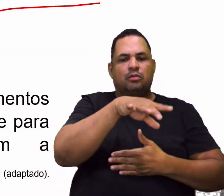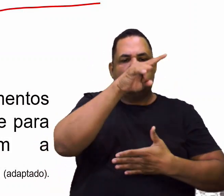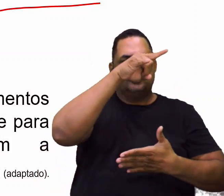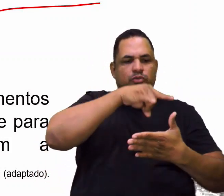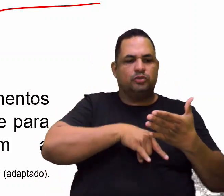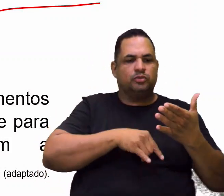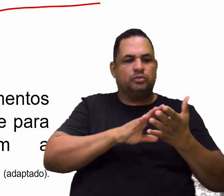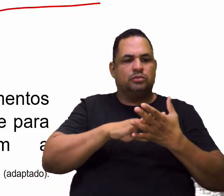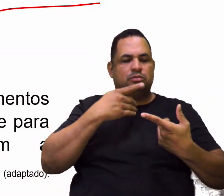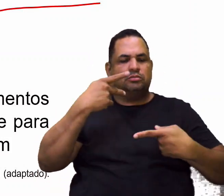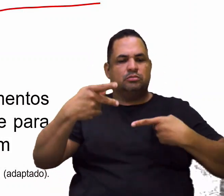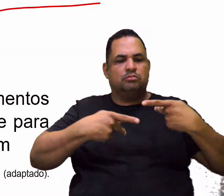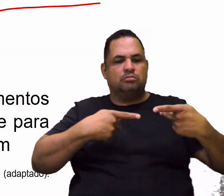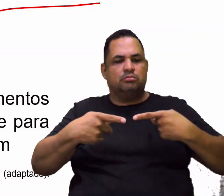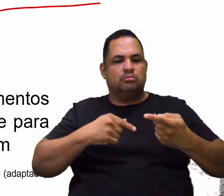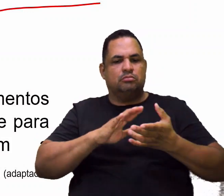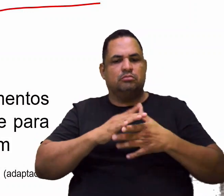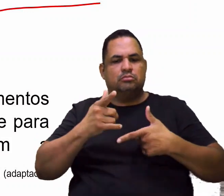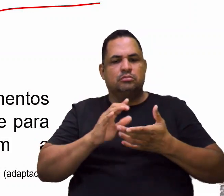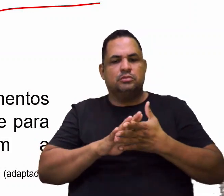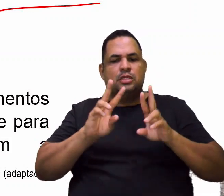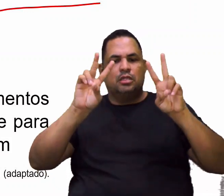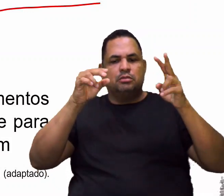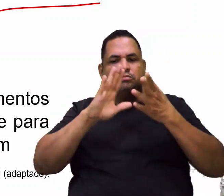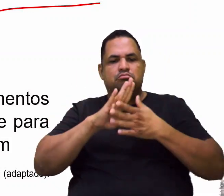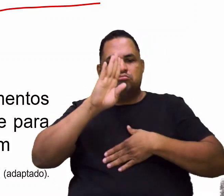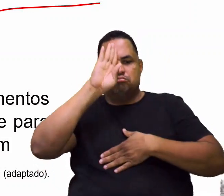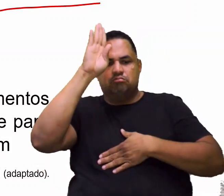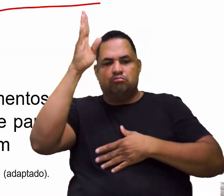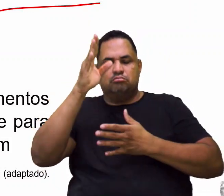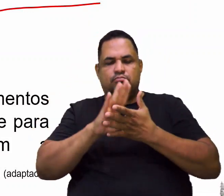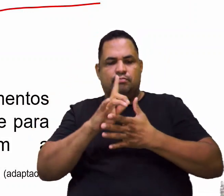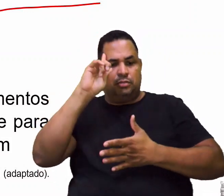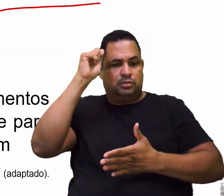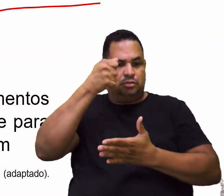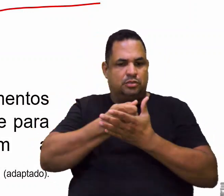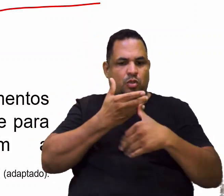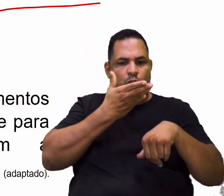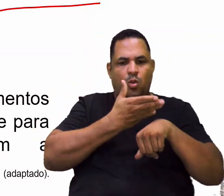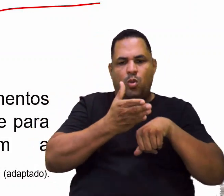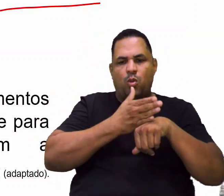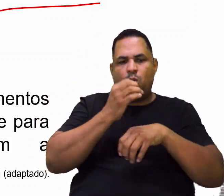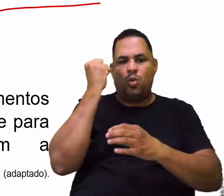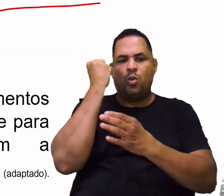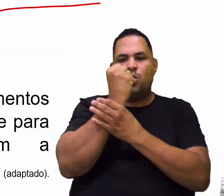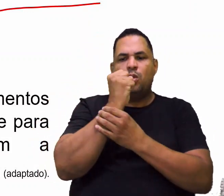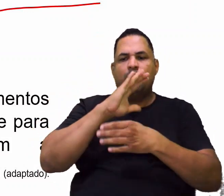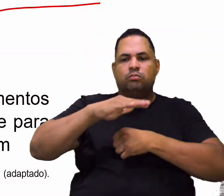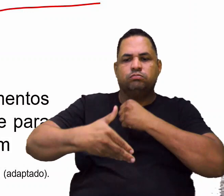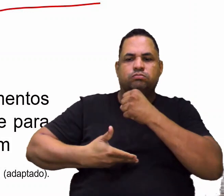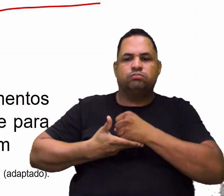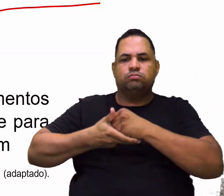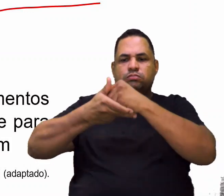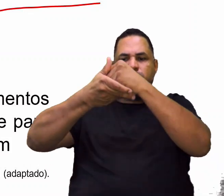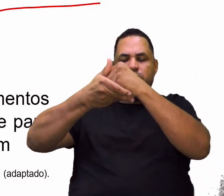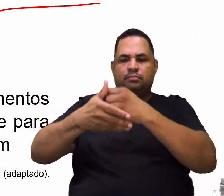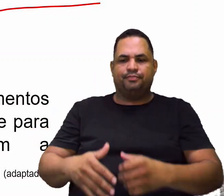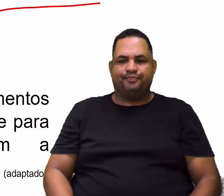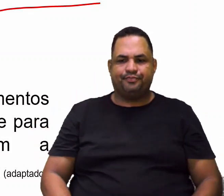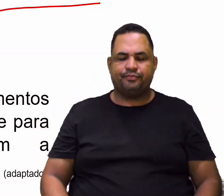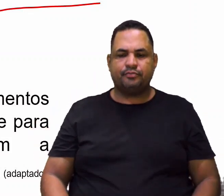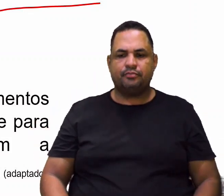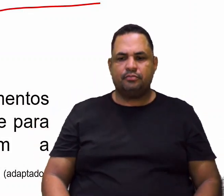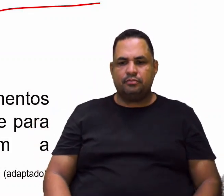de ação sobre temas ainda bem relevantes, né, para decidir sobre as práticas que garantam a sustentabilidade.